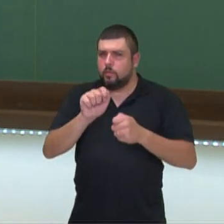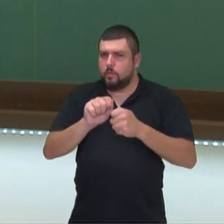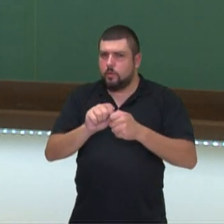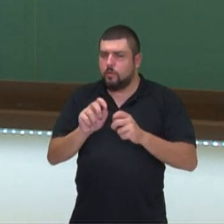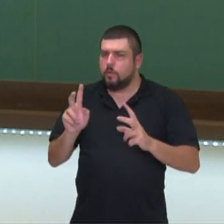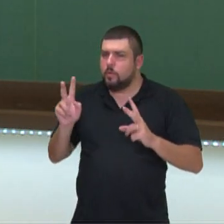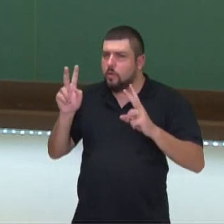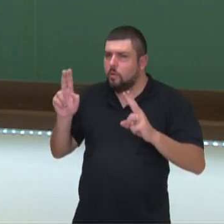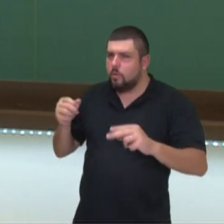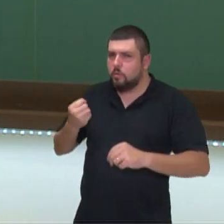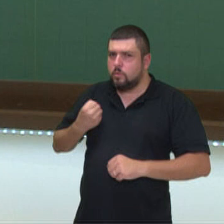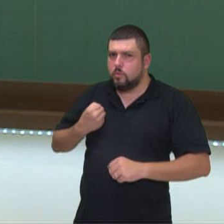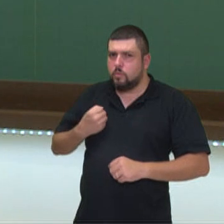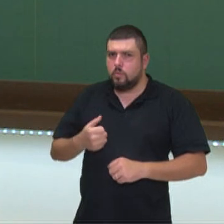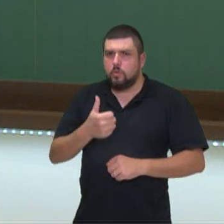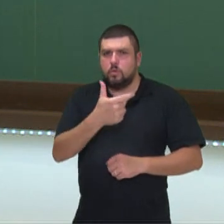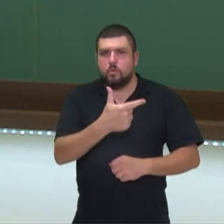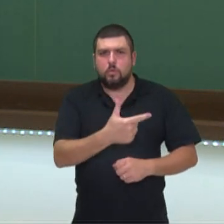ali.